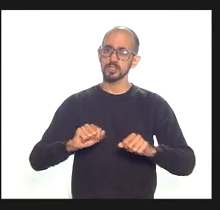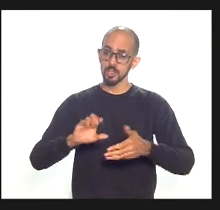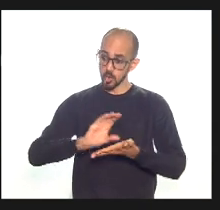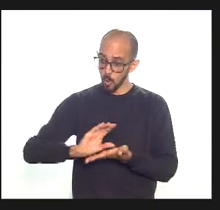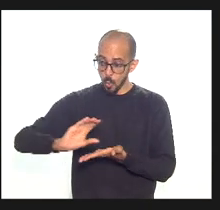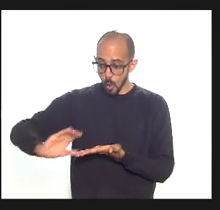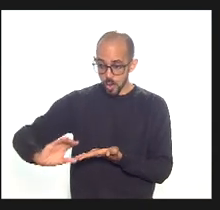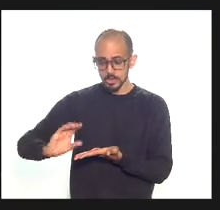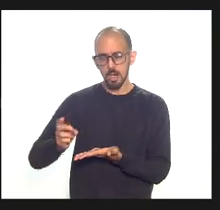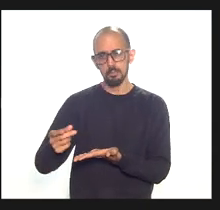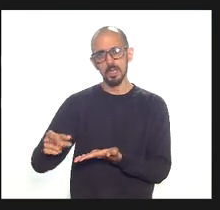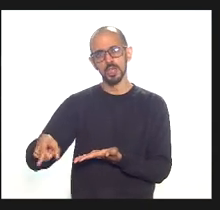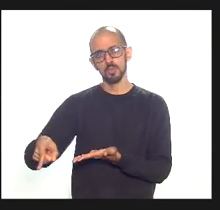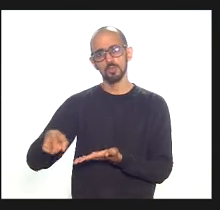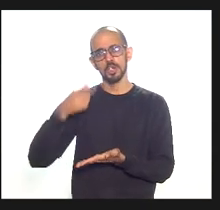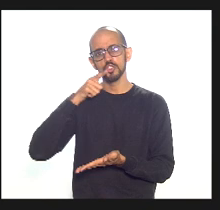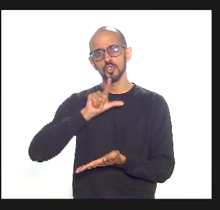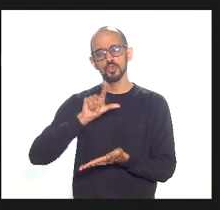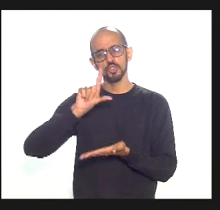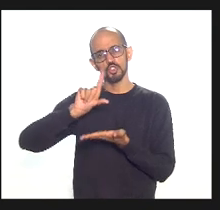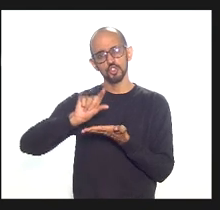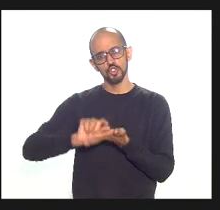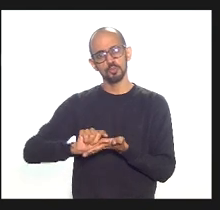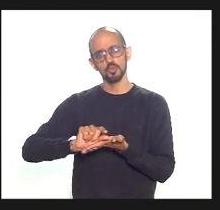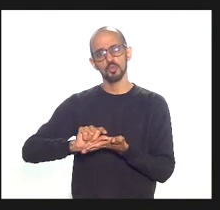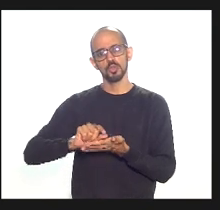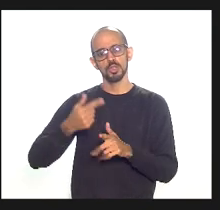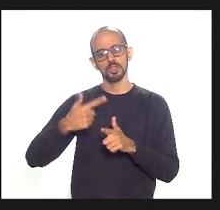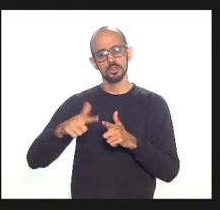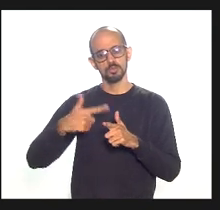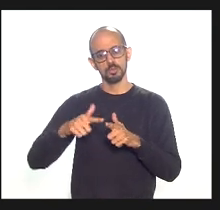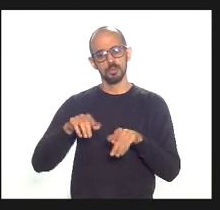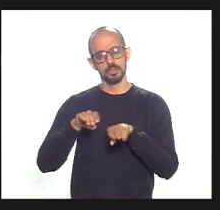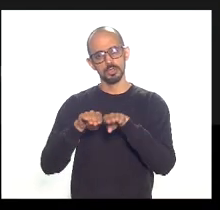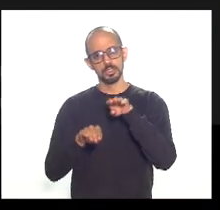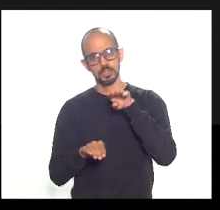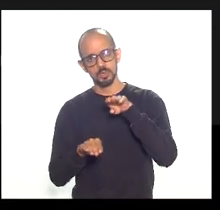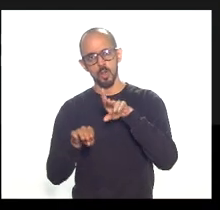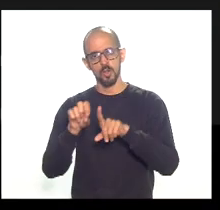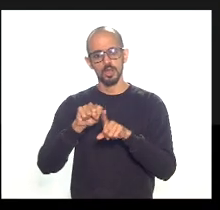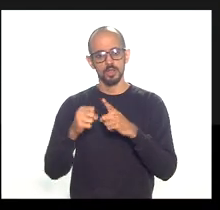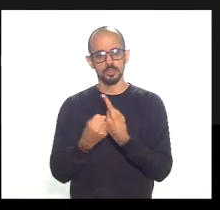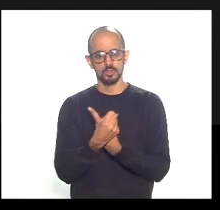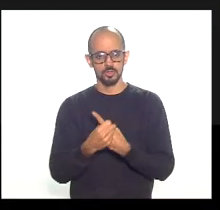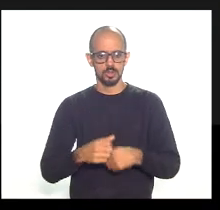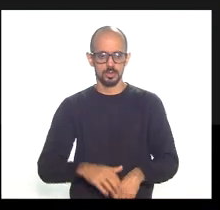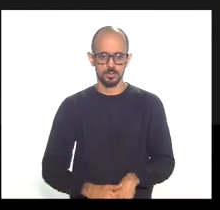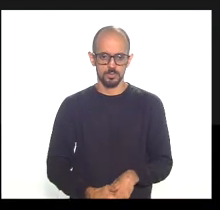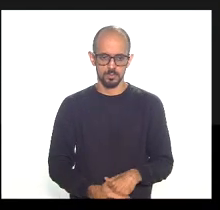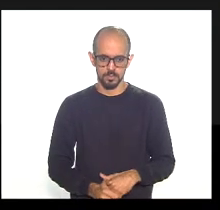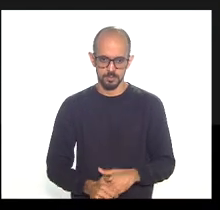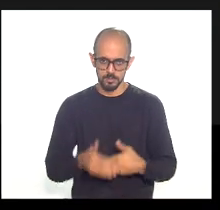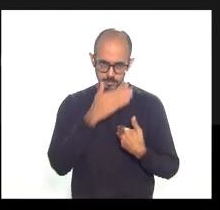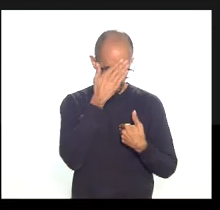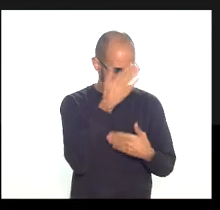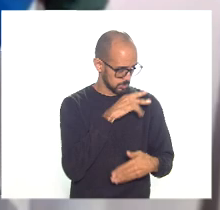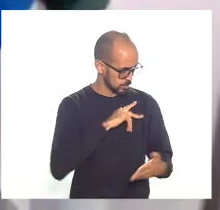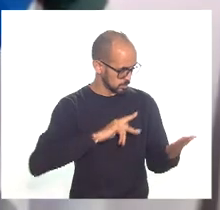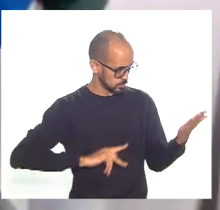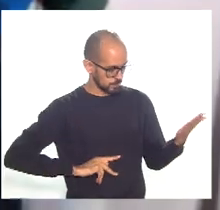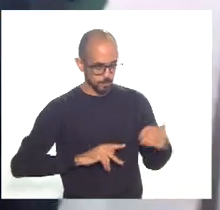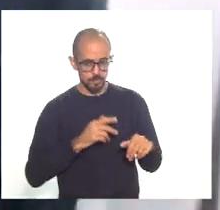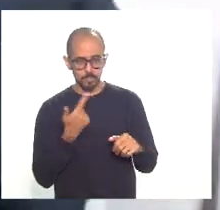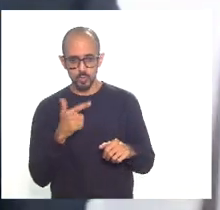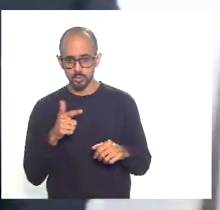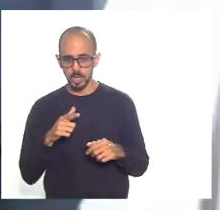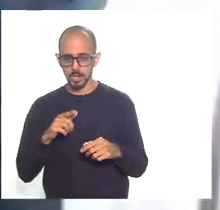para a gente diminuir as desigualdades que a gente vive. Obrigado, presidente. Não havendo mais quem queira